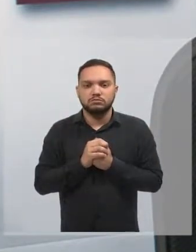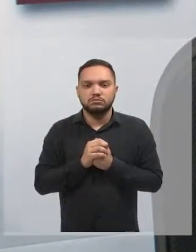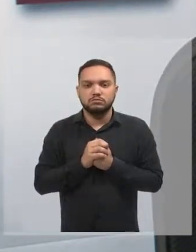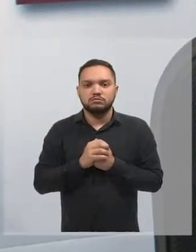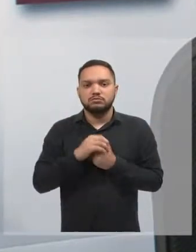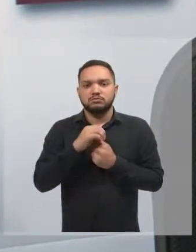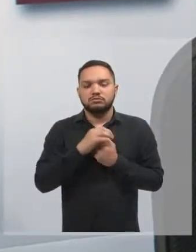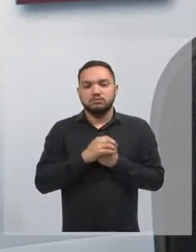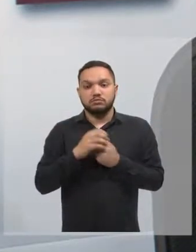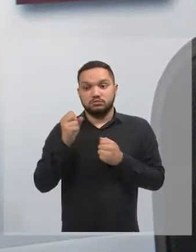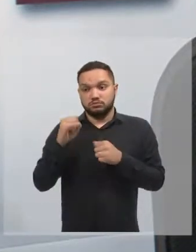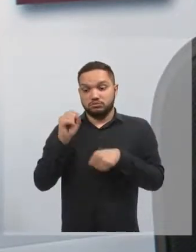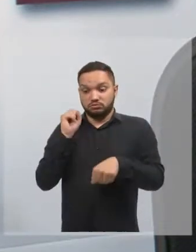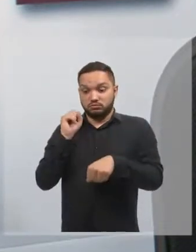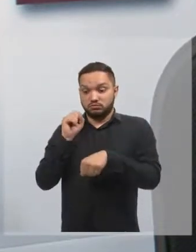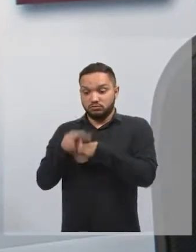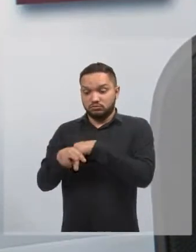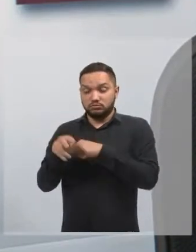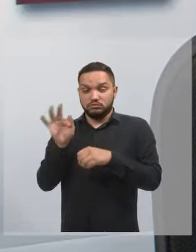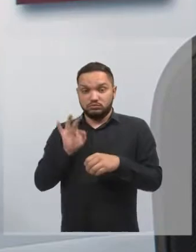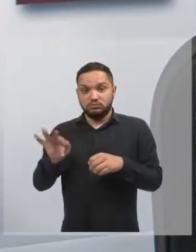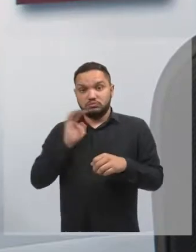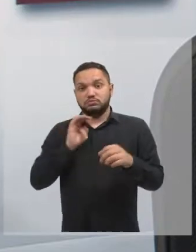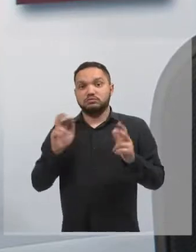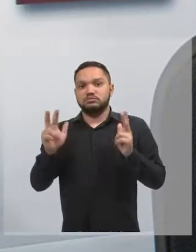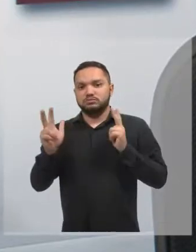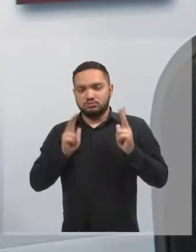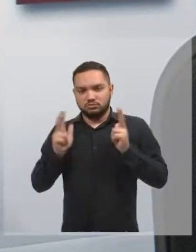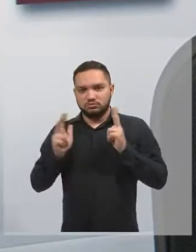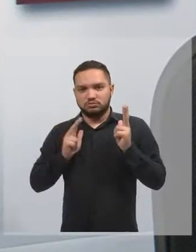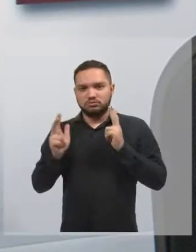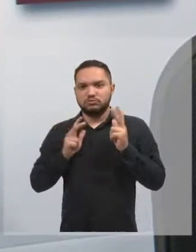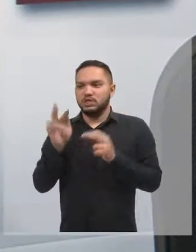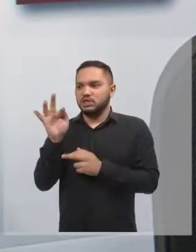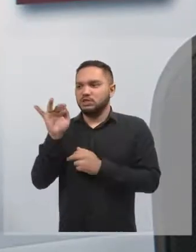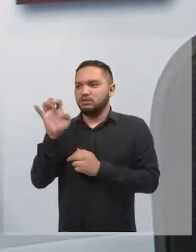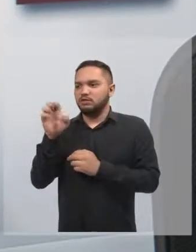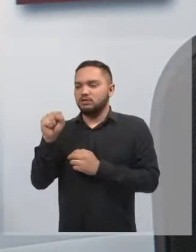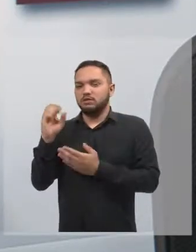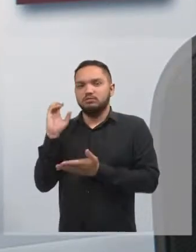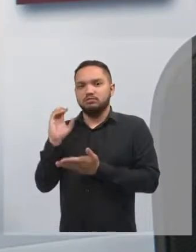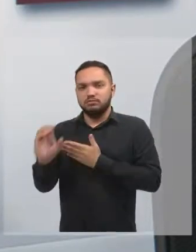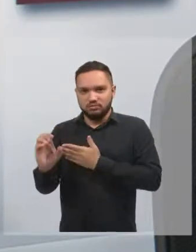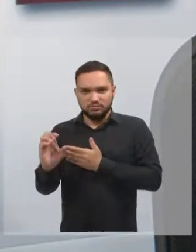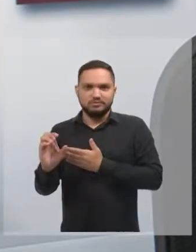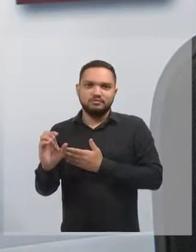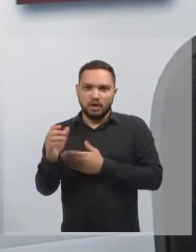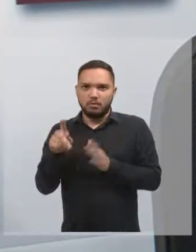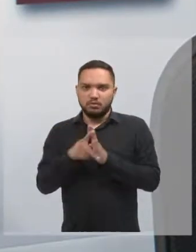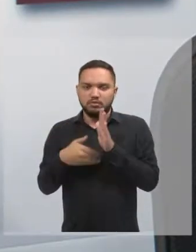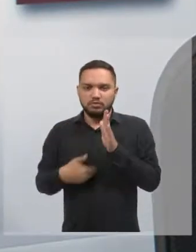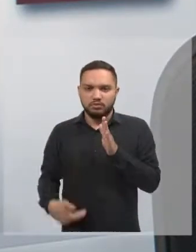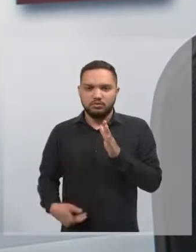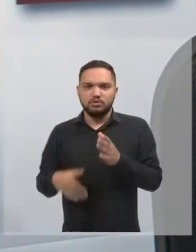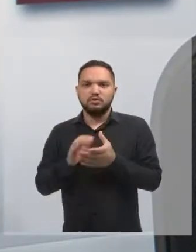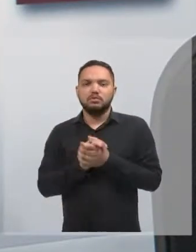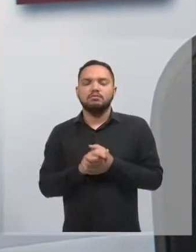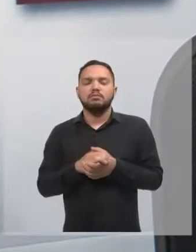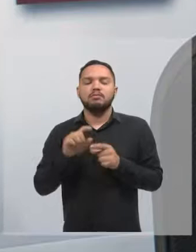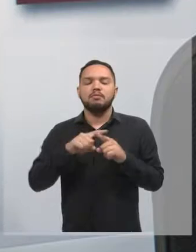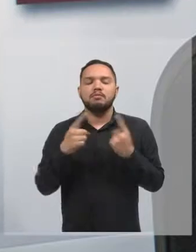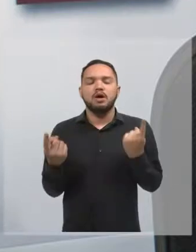Você entrava na universidade privada, aí você conseguiu o crédito do FIES. Não existia